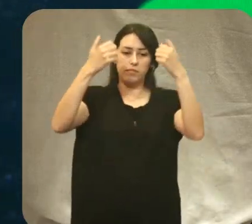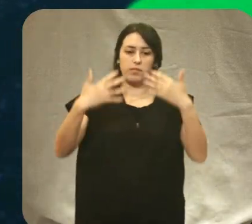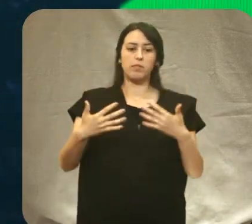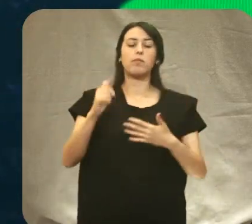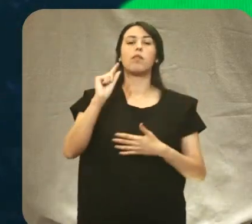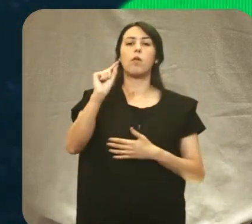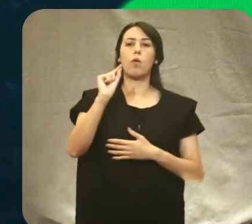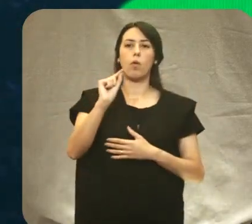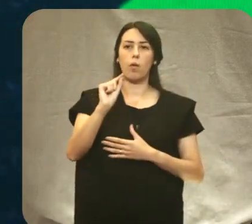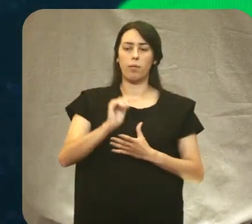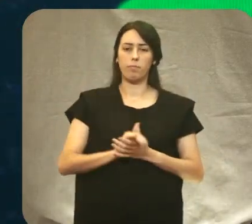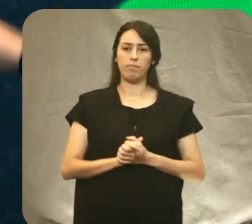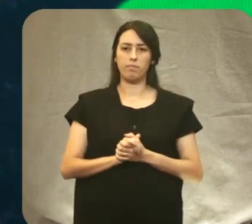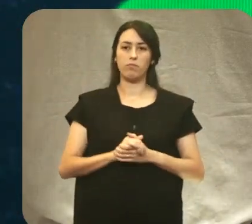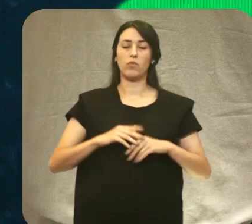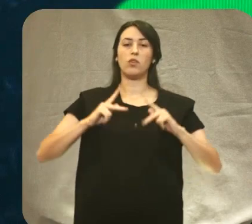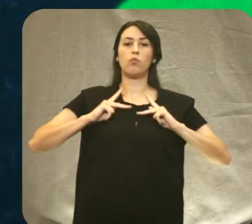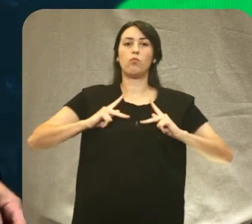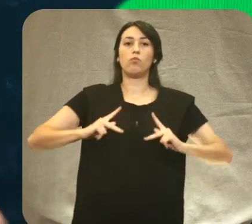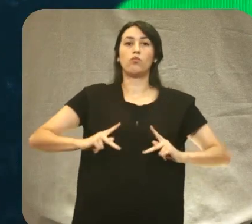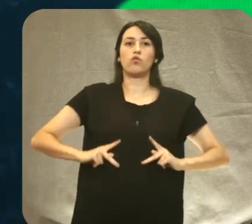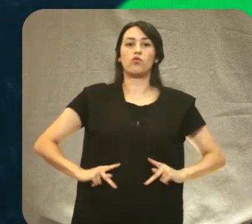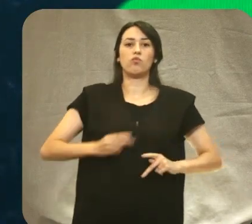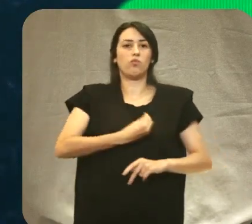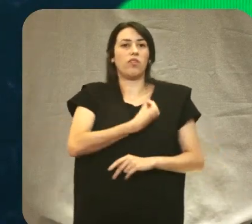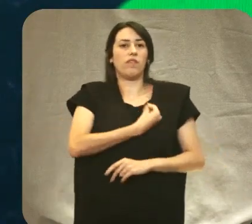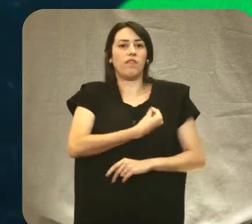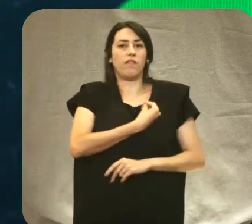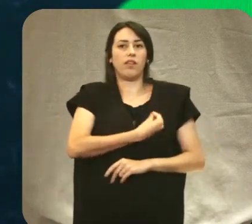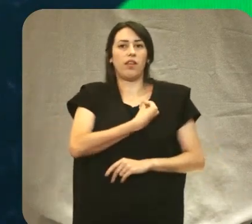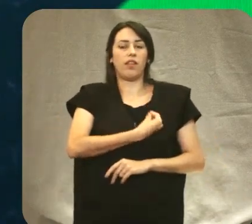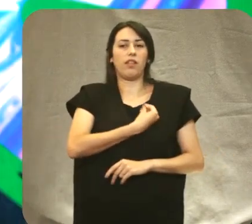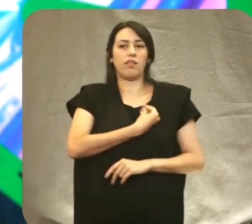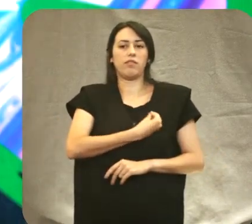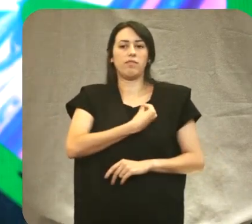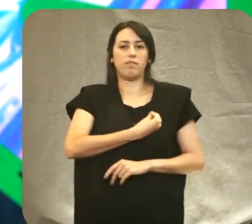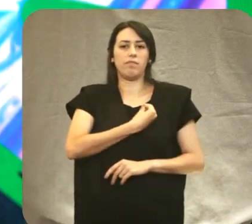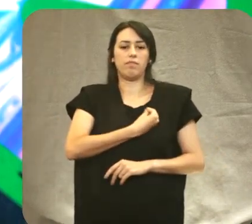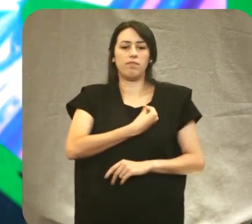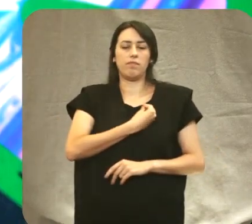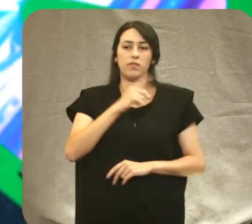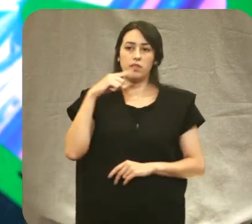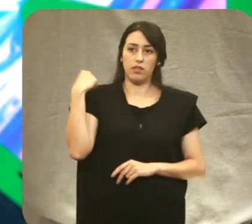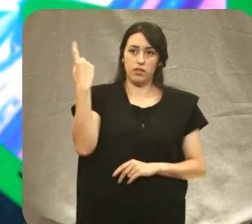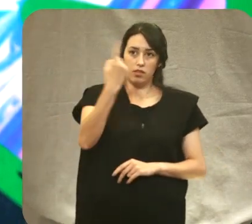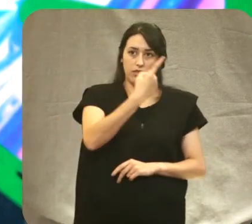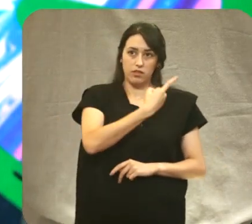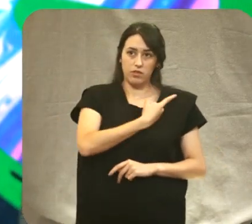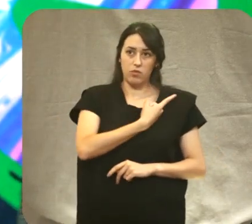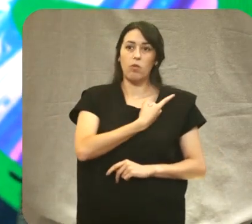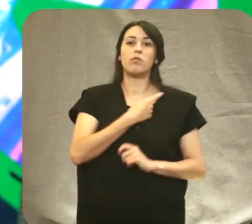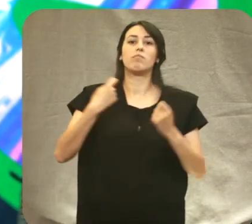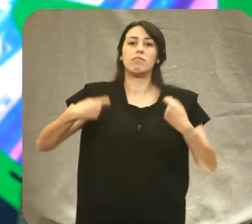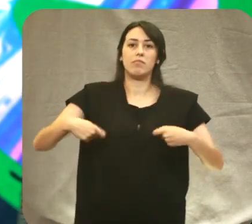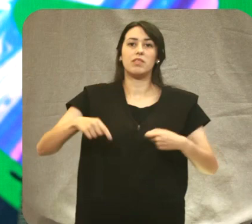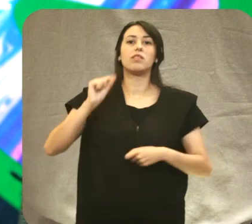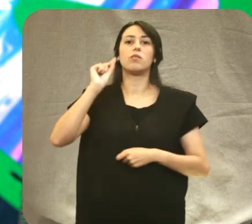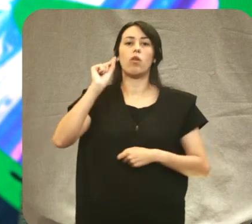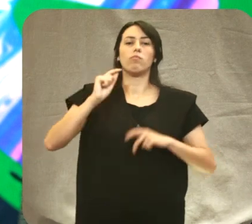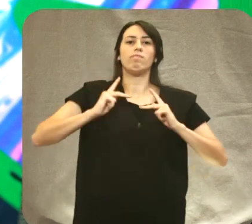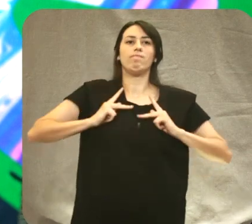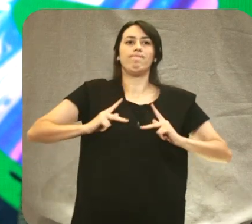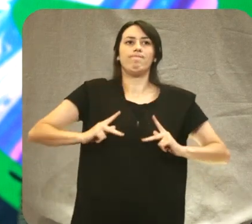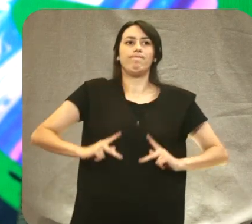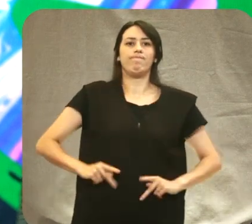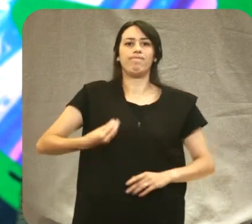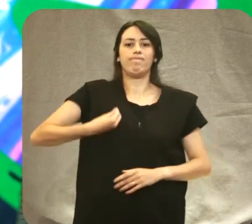uma postura de vida. Contribuímos com a unidade quando adotamos uma postura de